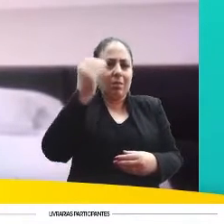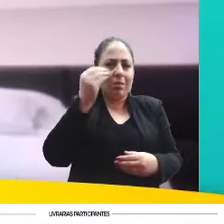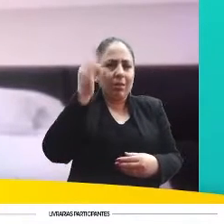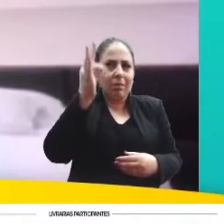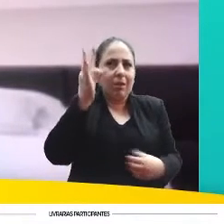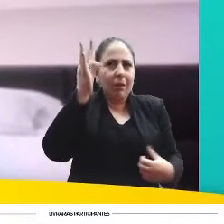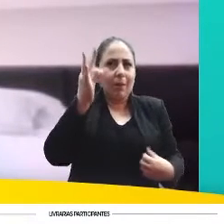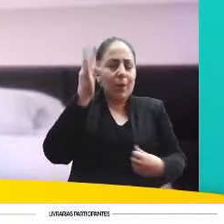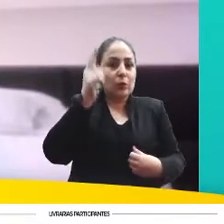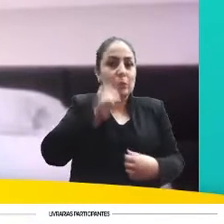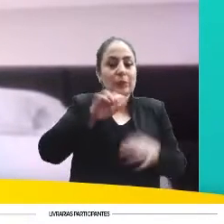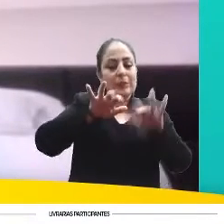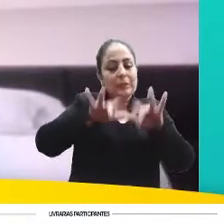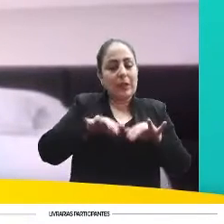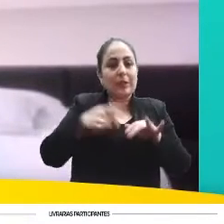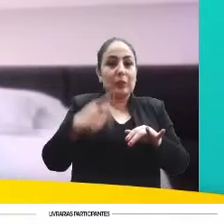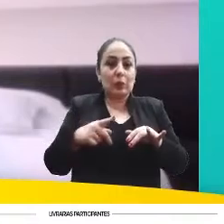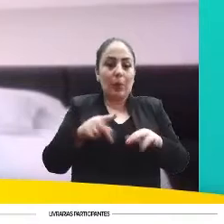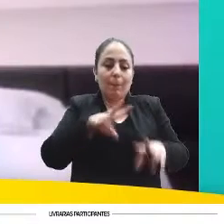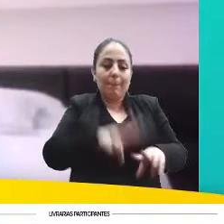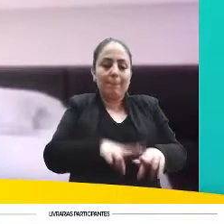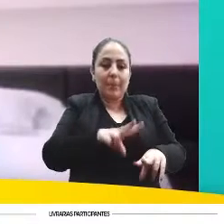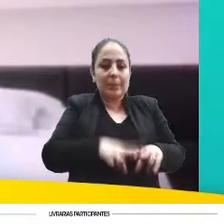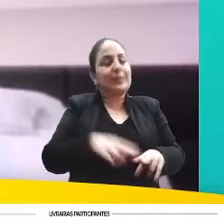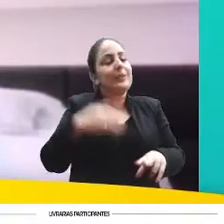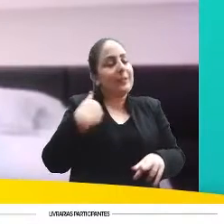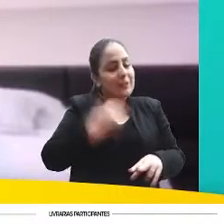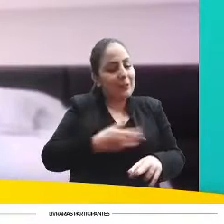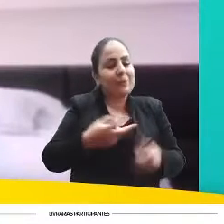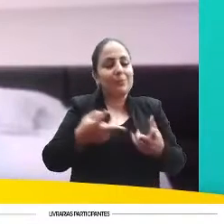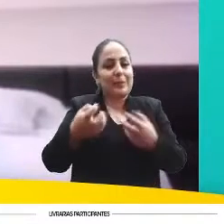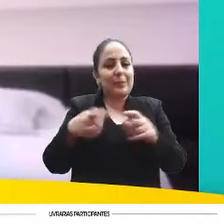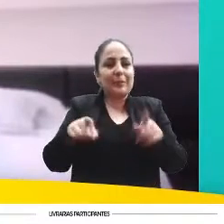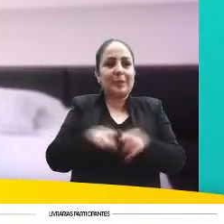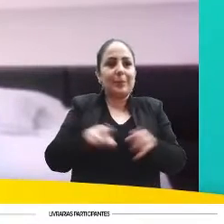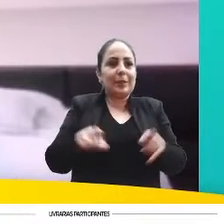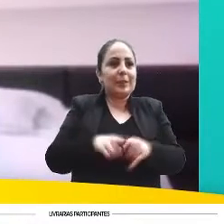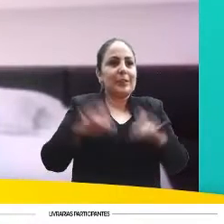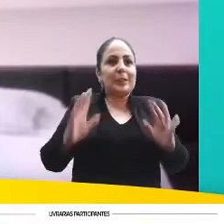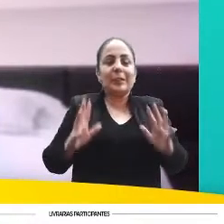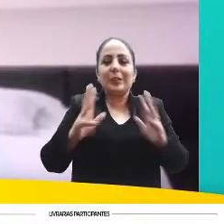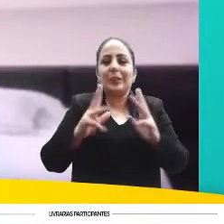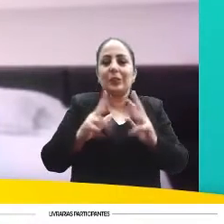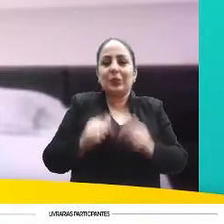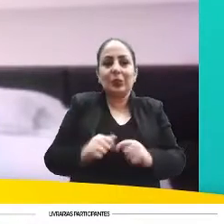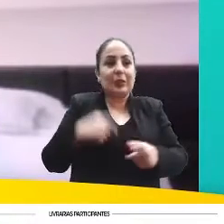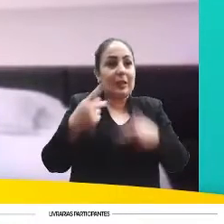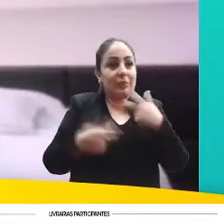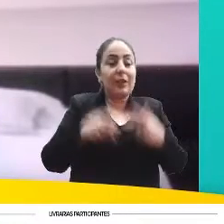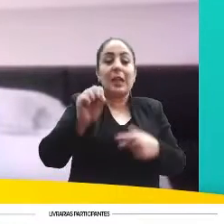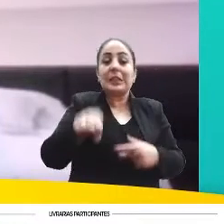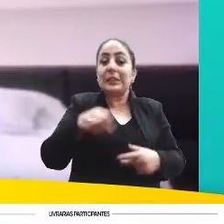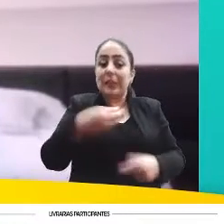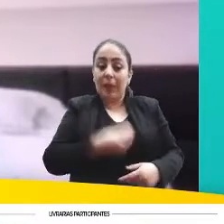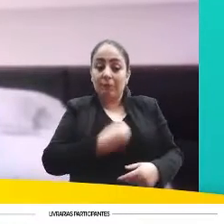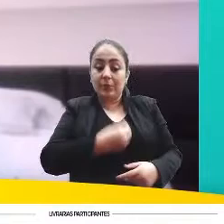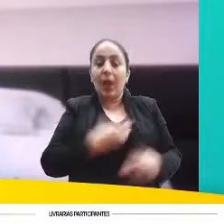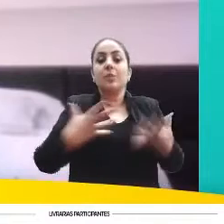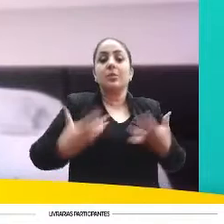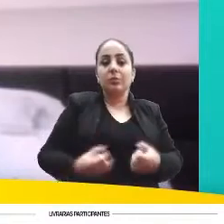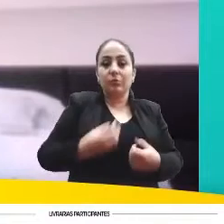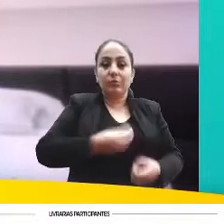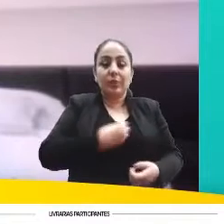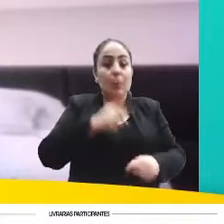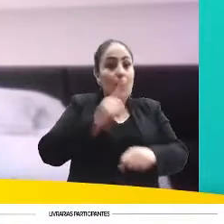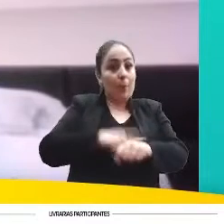terapêutico dele escrever sobre a sua prisão. E nós vamos ver que, apesar de tudo, ele disse sim à vida. Tem um